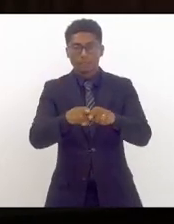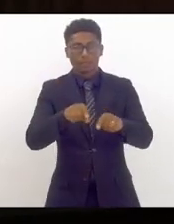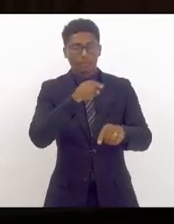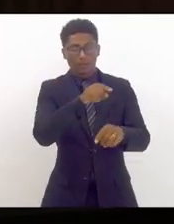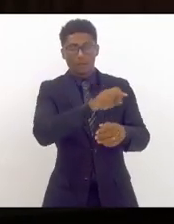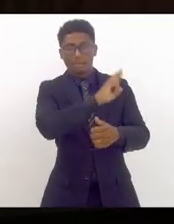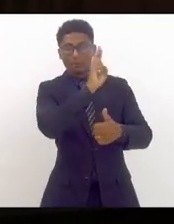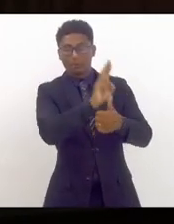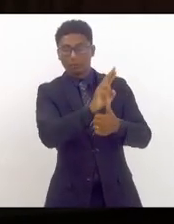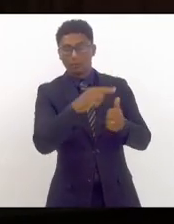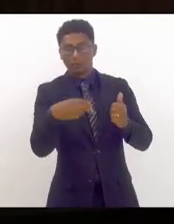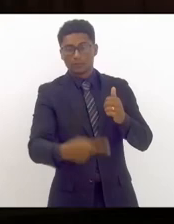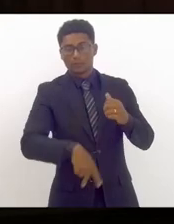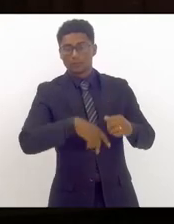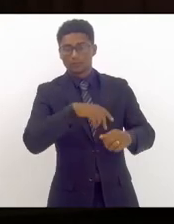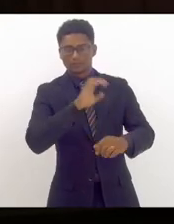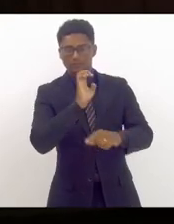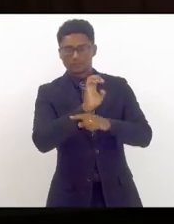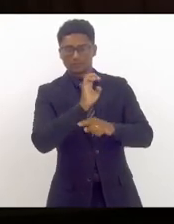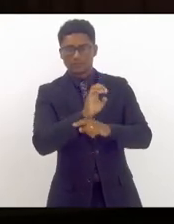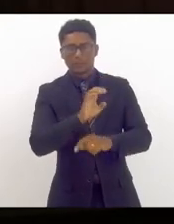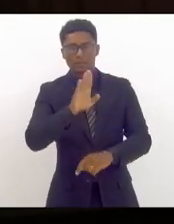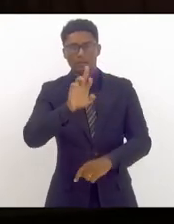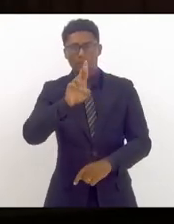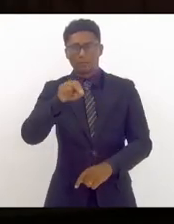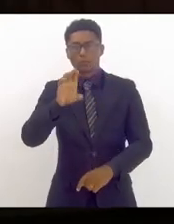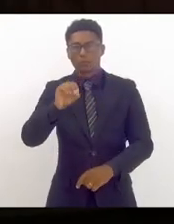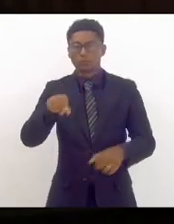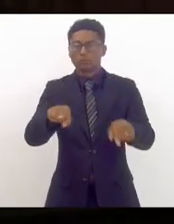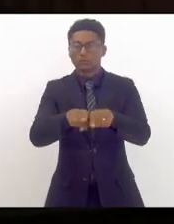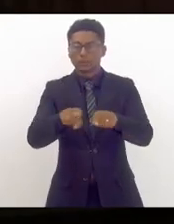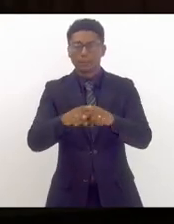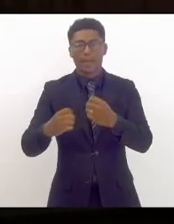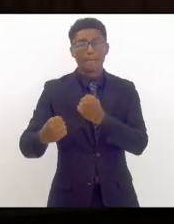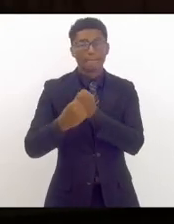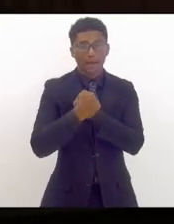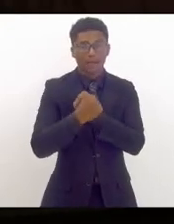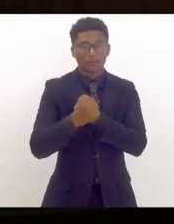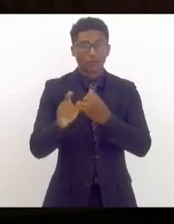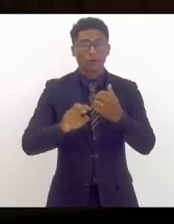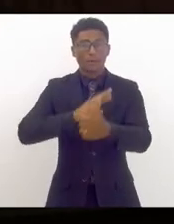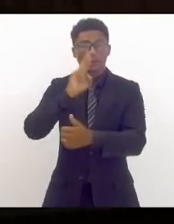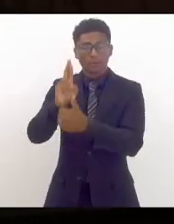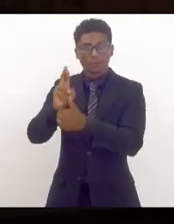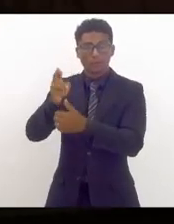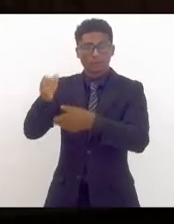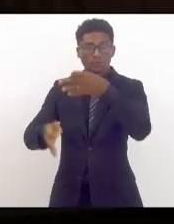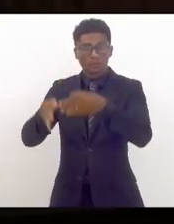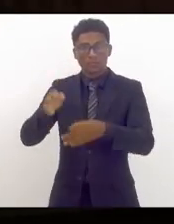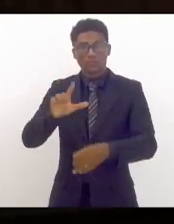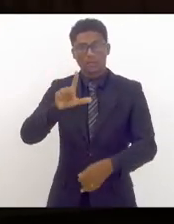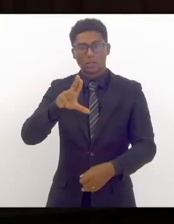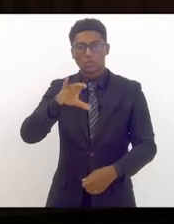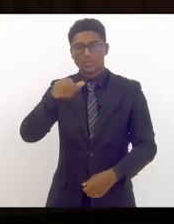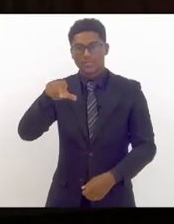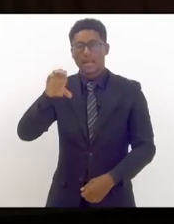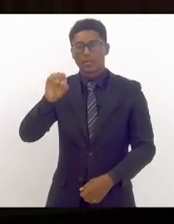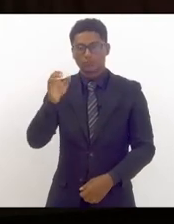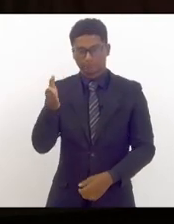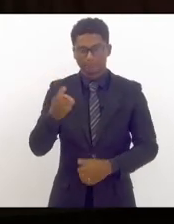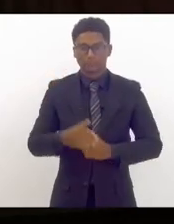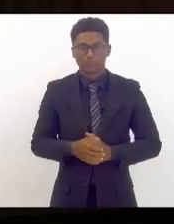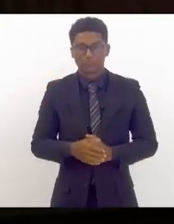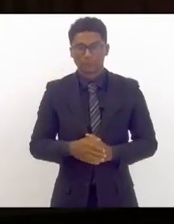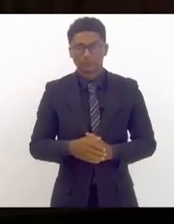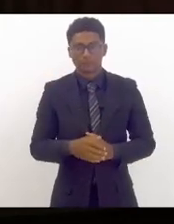doutor Bruno Dubê, e queria mandar um abraço para o nosso procurador-geral de Justiça, doutor Luciano Matos. O presidente do Tribunal